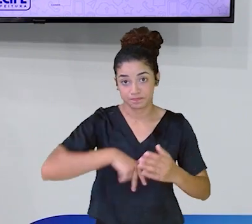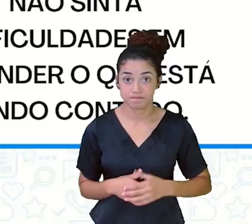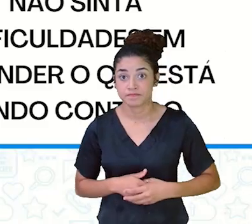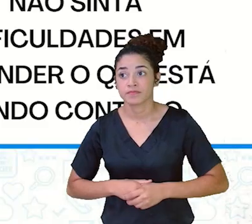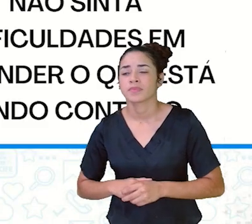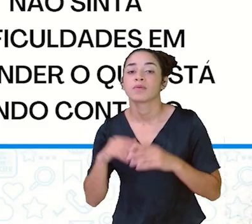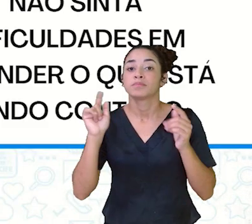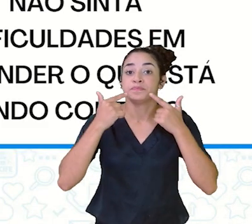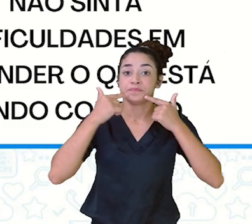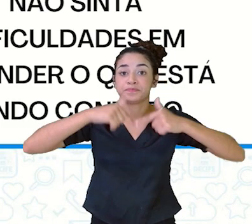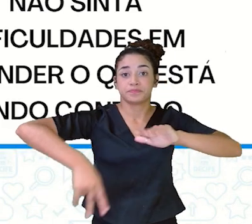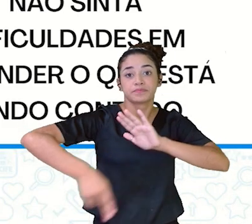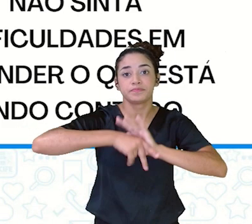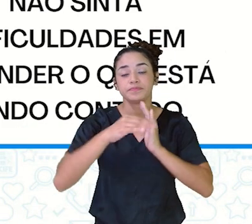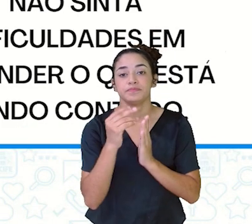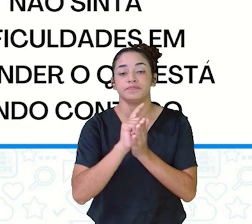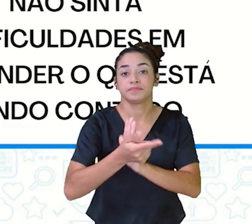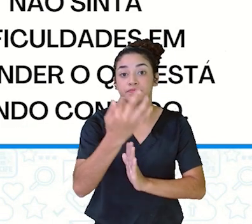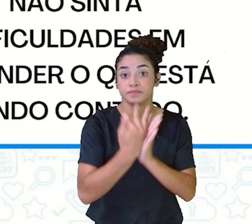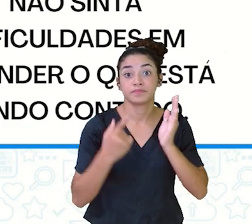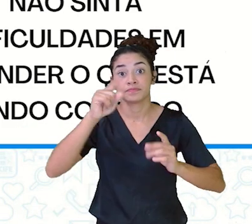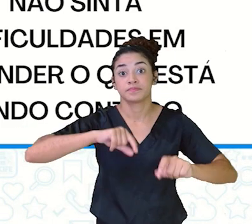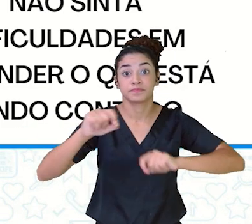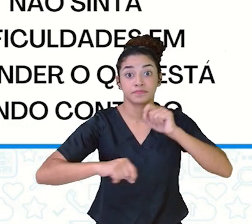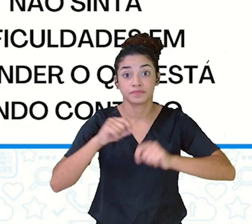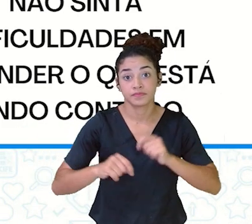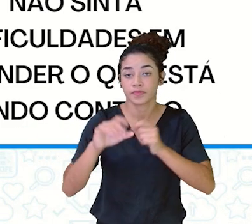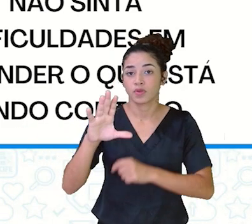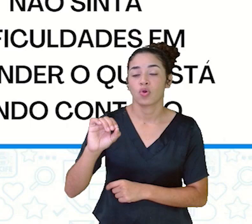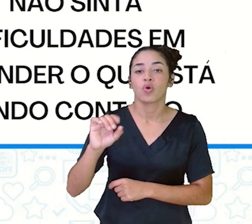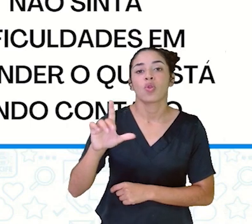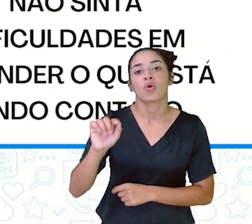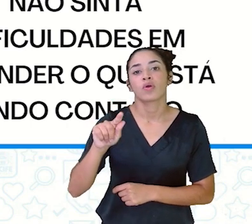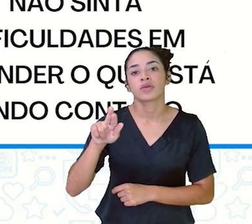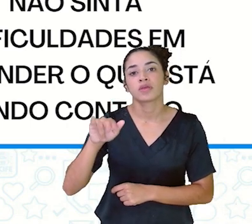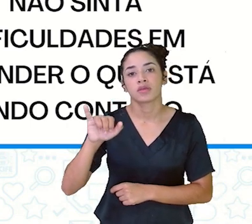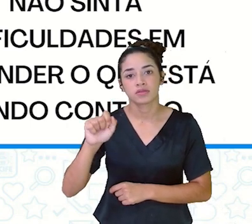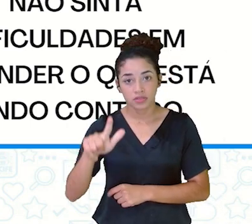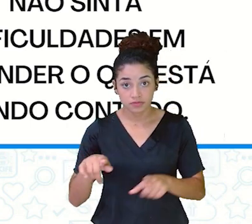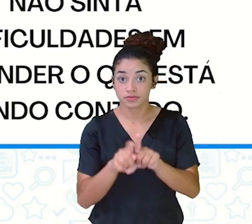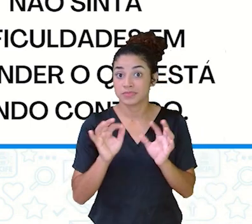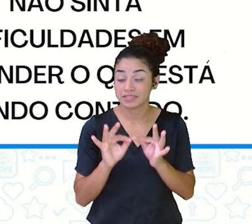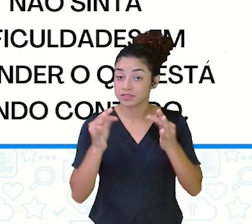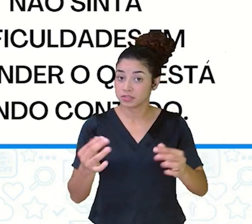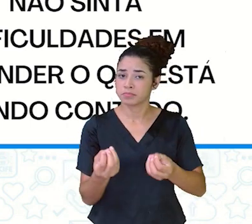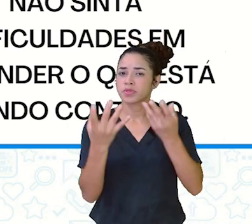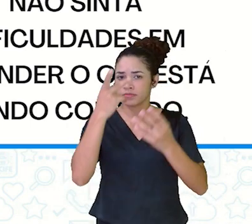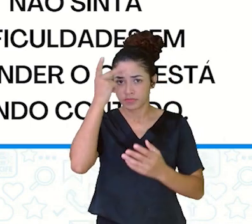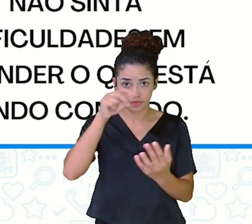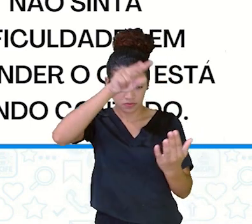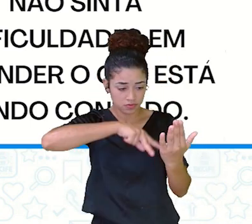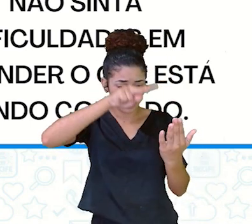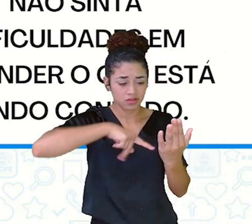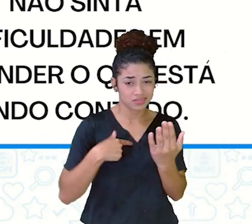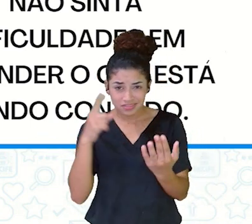A linguagem desse gênero textual costuma ser coloquial e simples, para que o leitor não